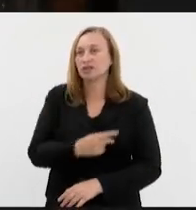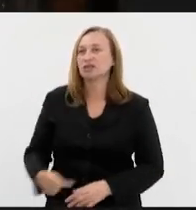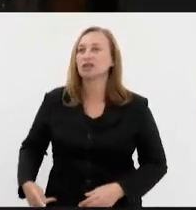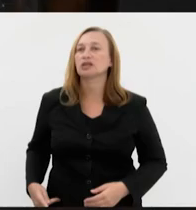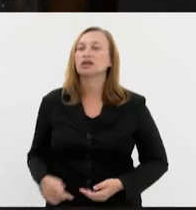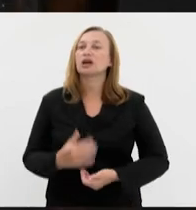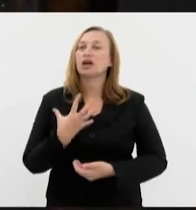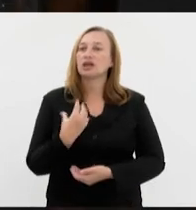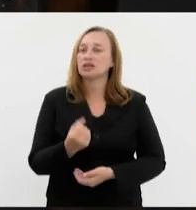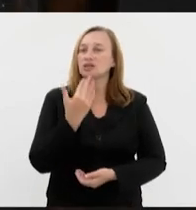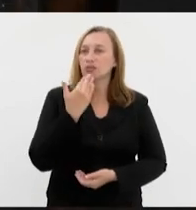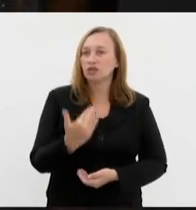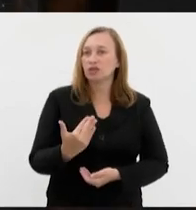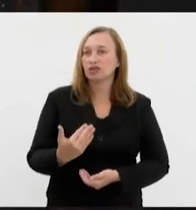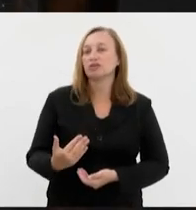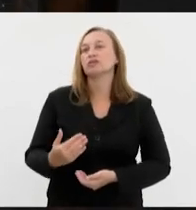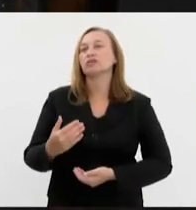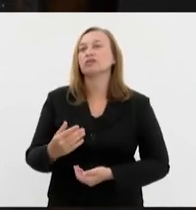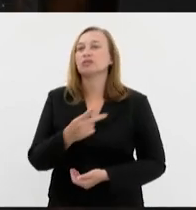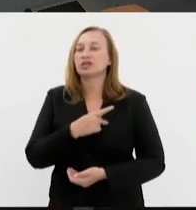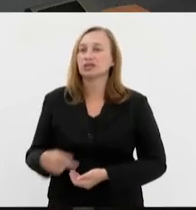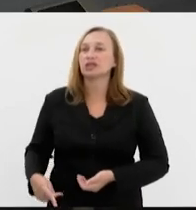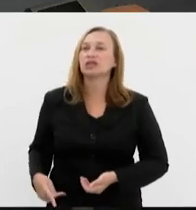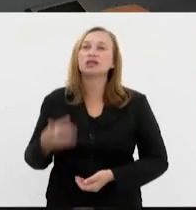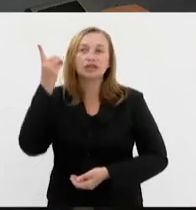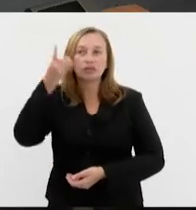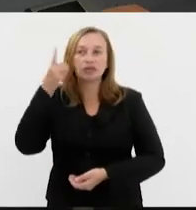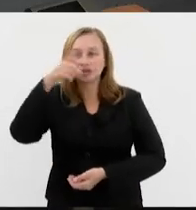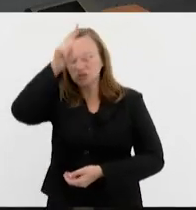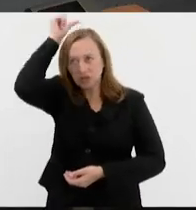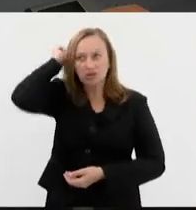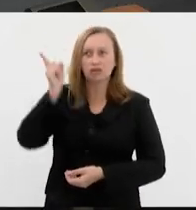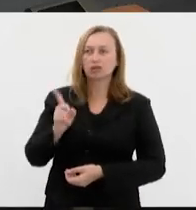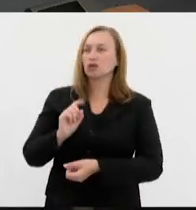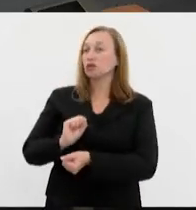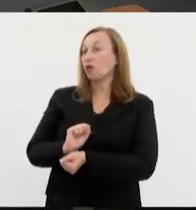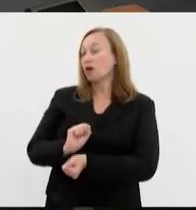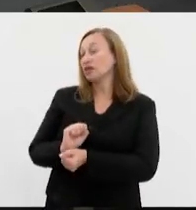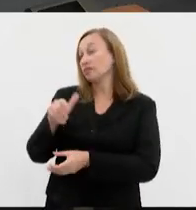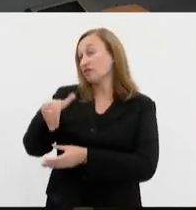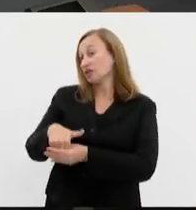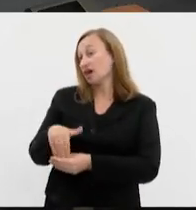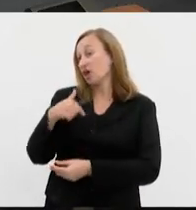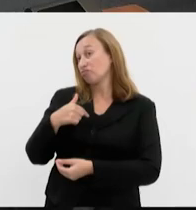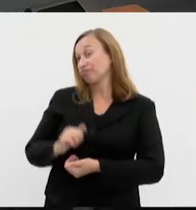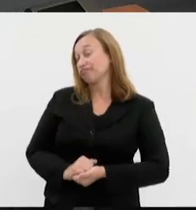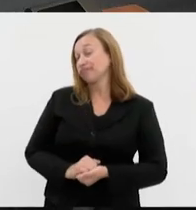Presidência, defere o pedido de Vossa Excelência. Deputado Luiz Paulo? Não, estou aguardando para votar. Ah, ok.